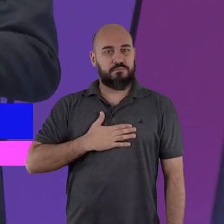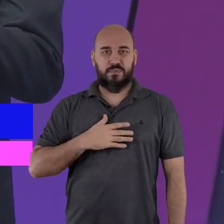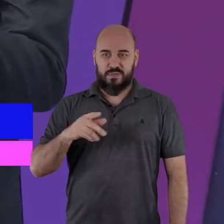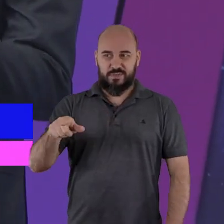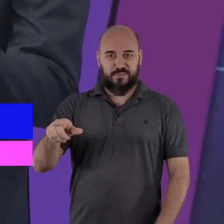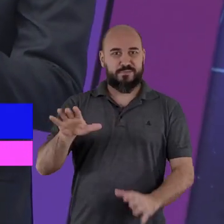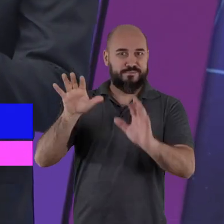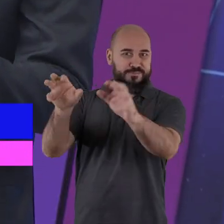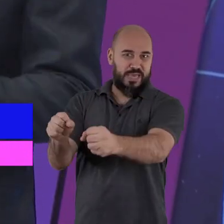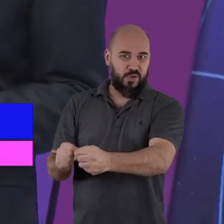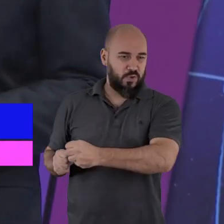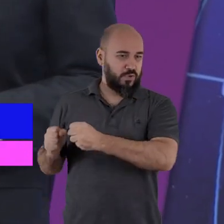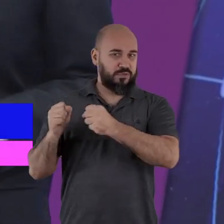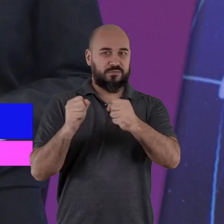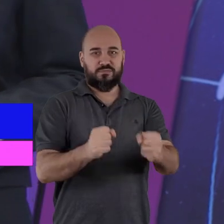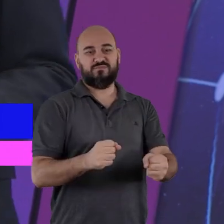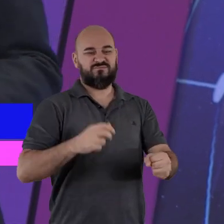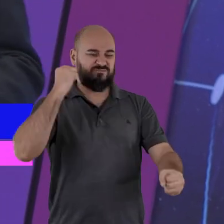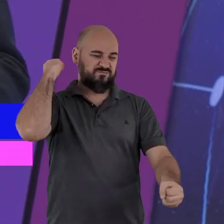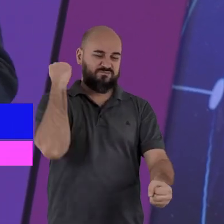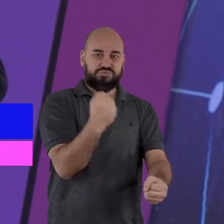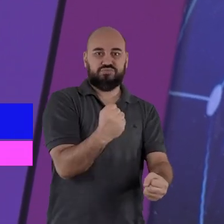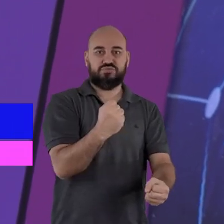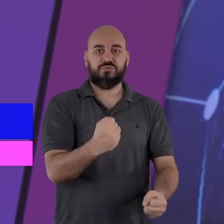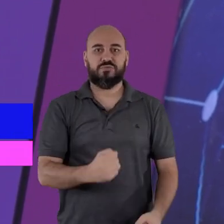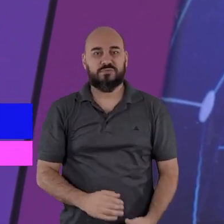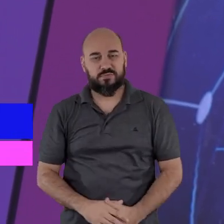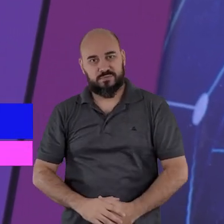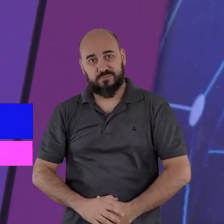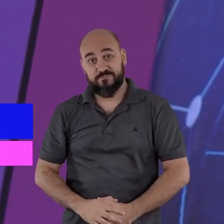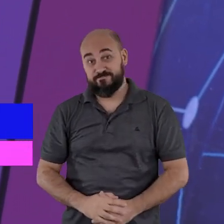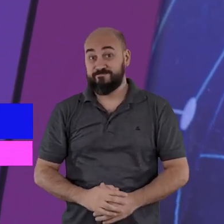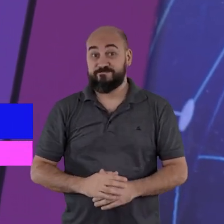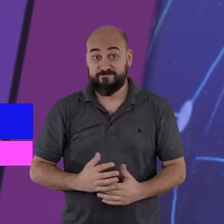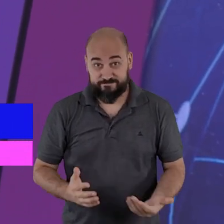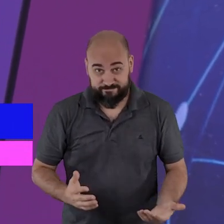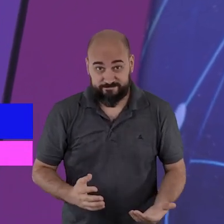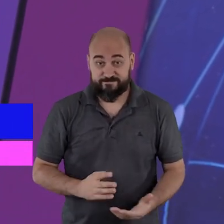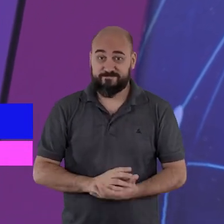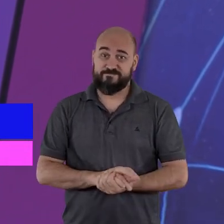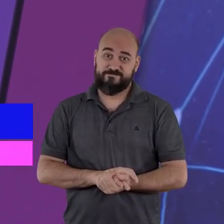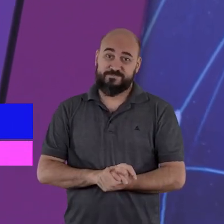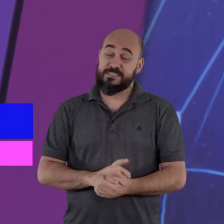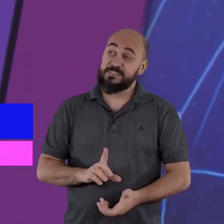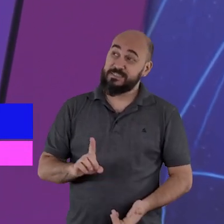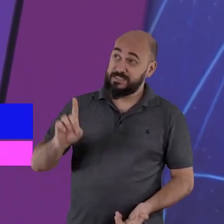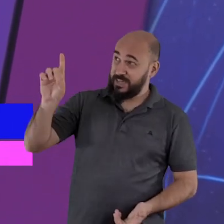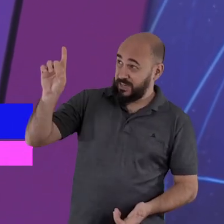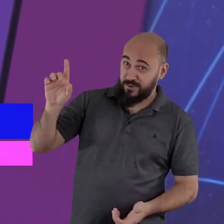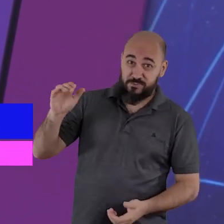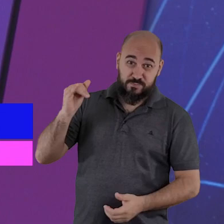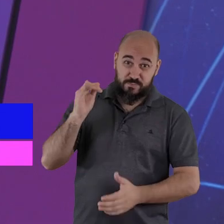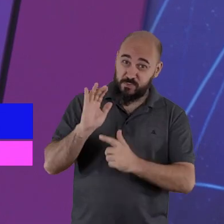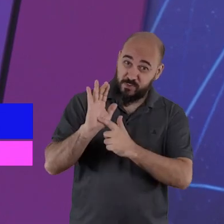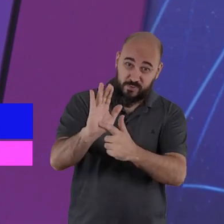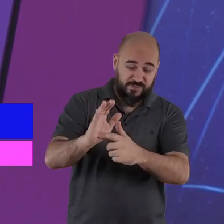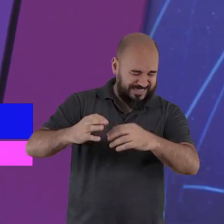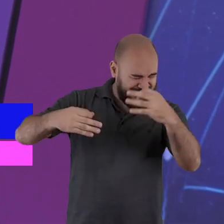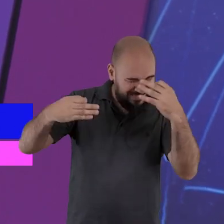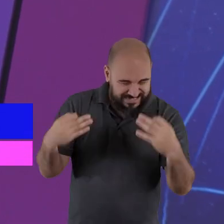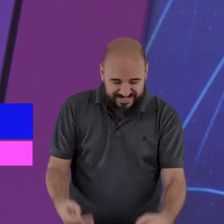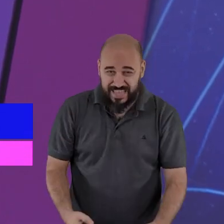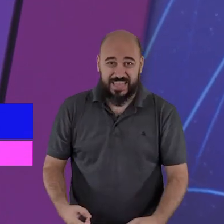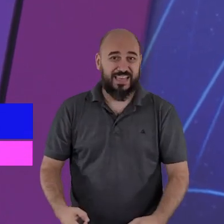Deus não joga dados. Deus não trabalha com probabilidades. Deus faz